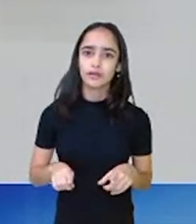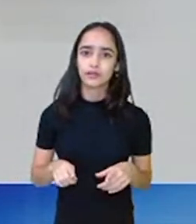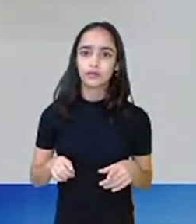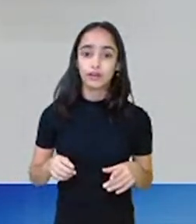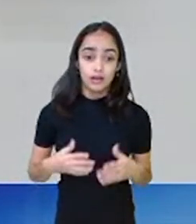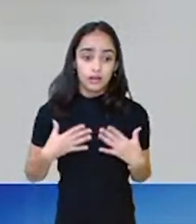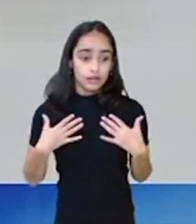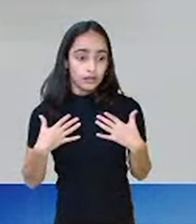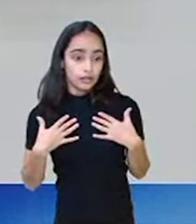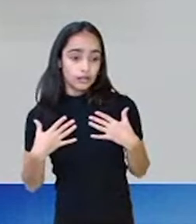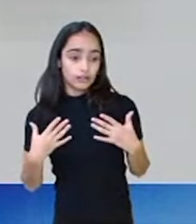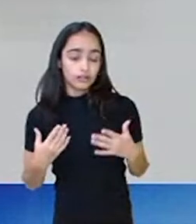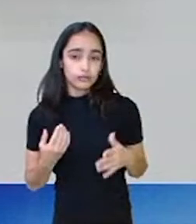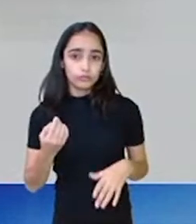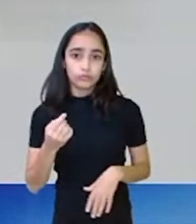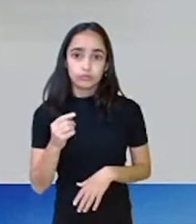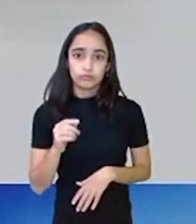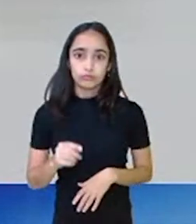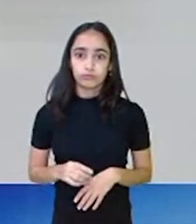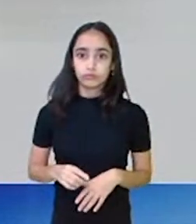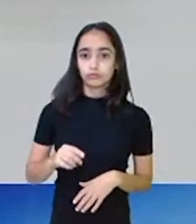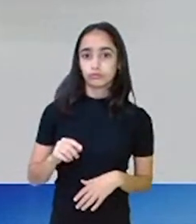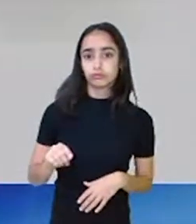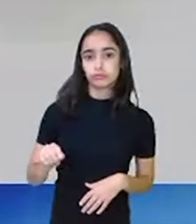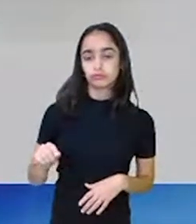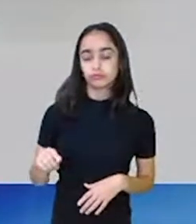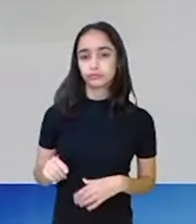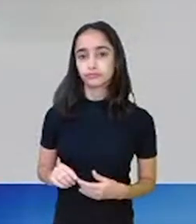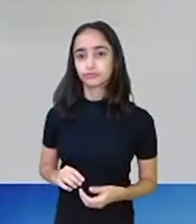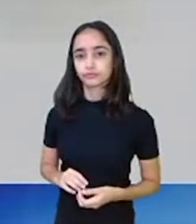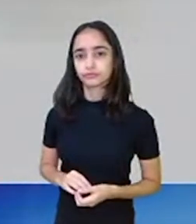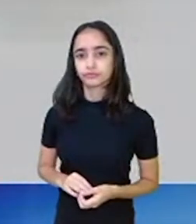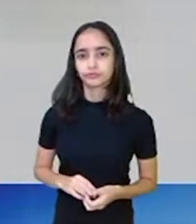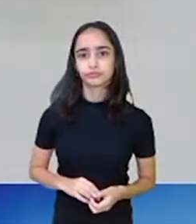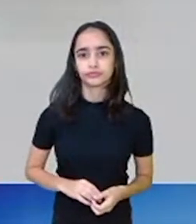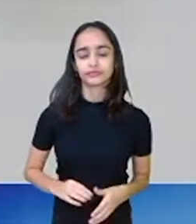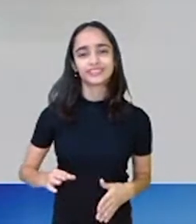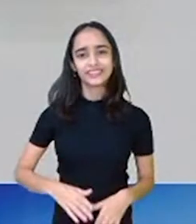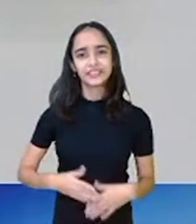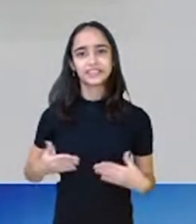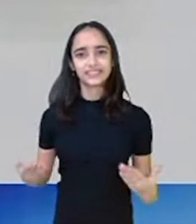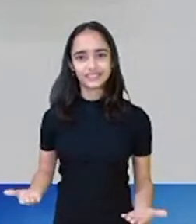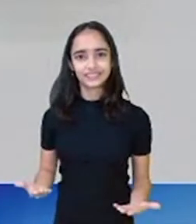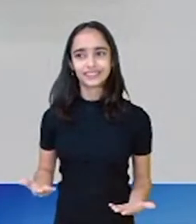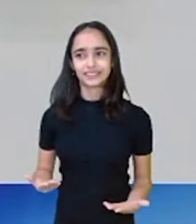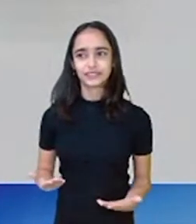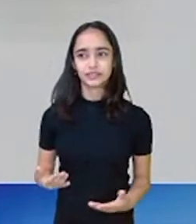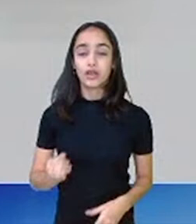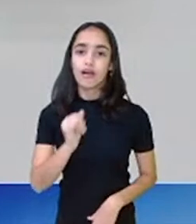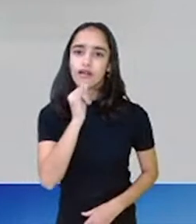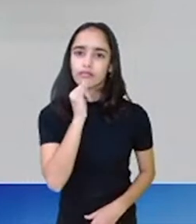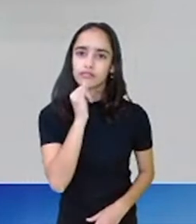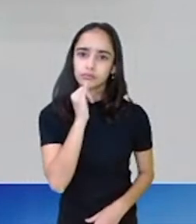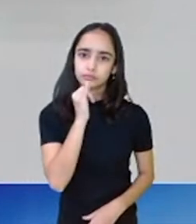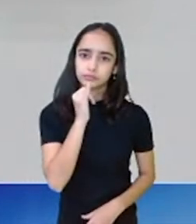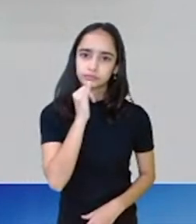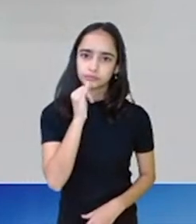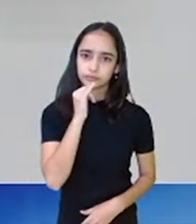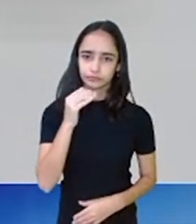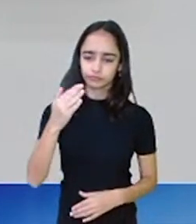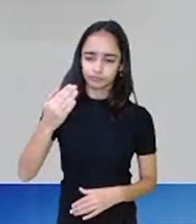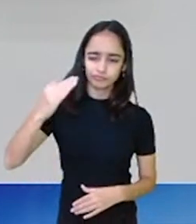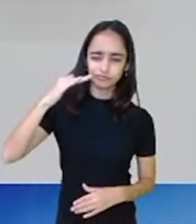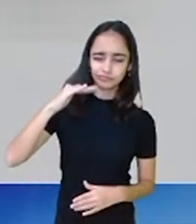alguma afirmação. Aí, ó, o entusiasmo, eu dou aí um exemplo abaixo, se